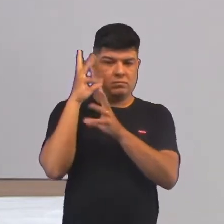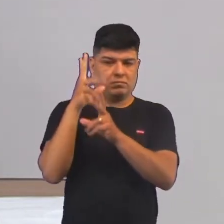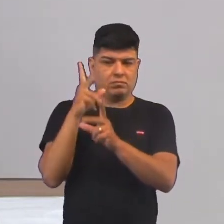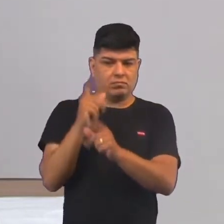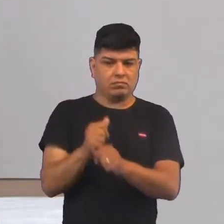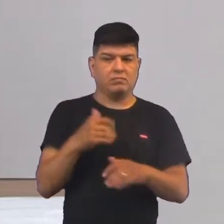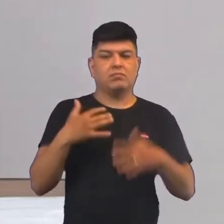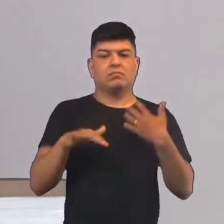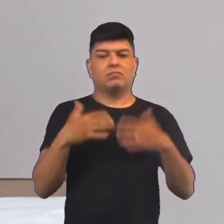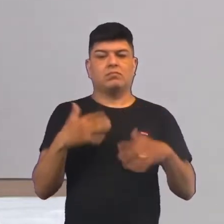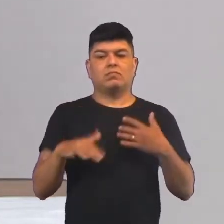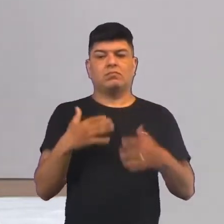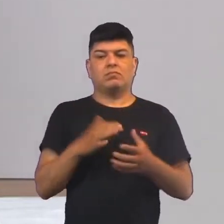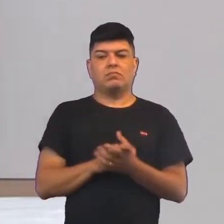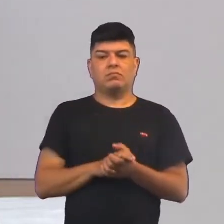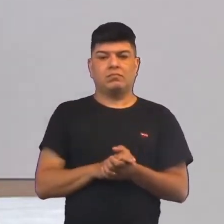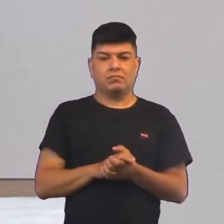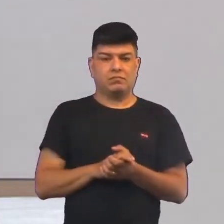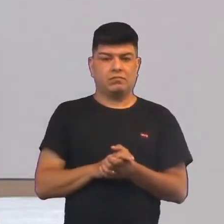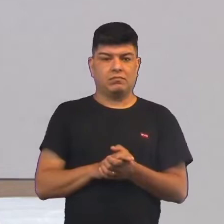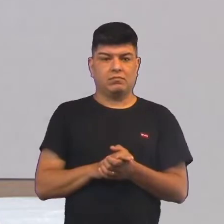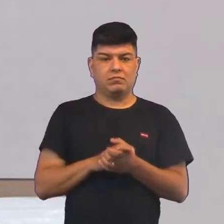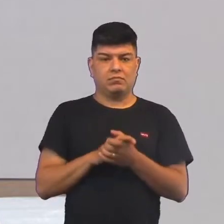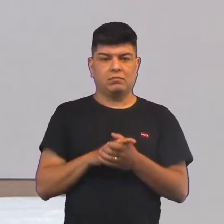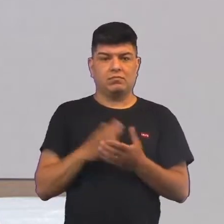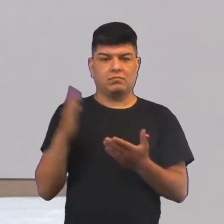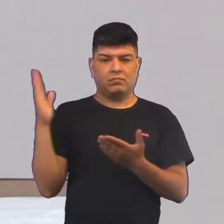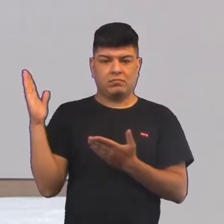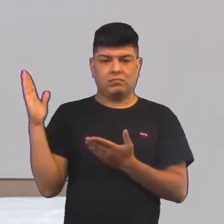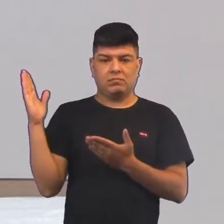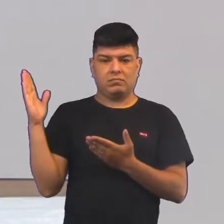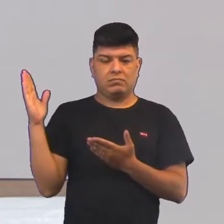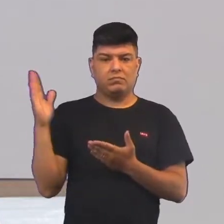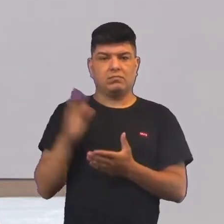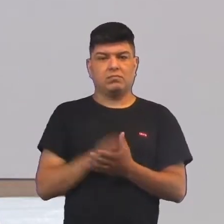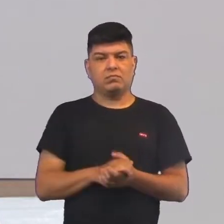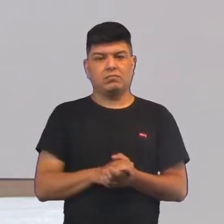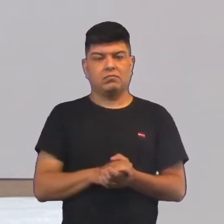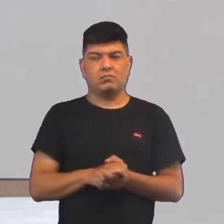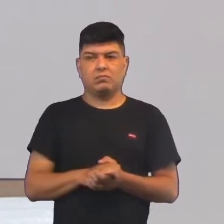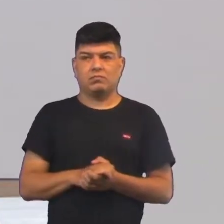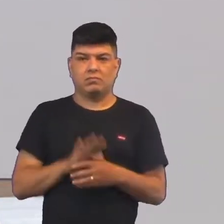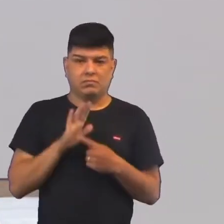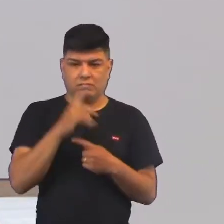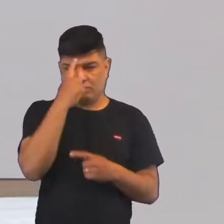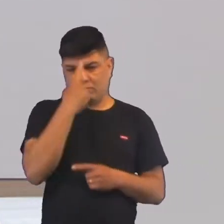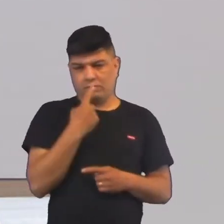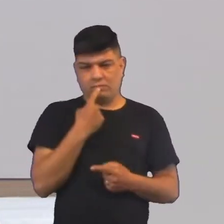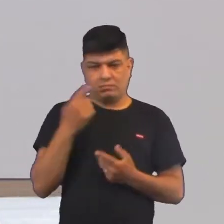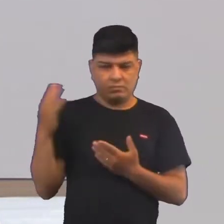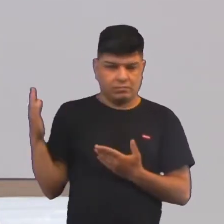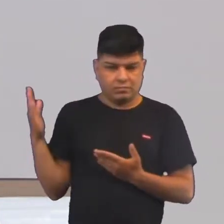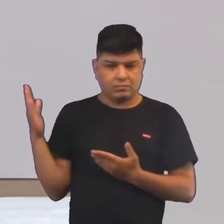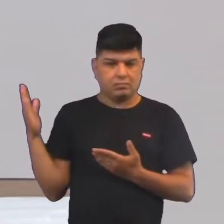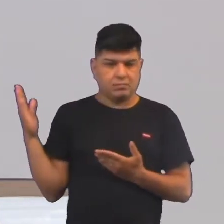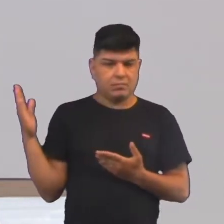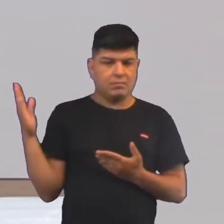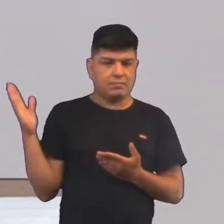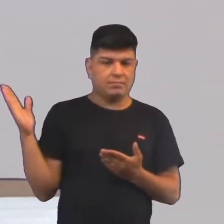pouco esses movimentos, eu trouxe um esquema aqui para a gente falar um pouquinho mais sobre esse movimento aí da